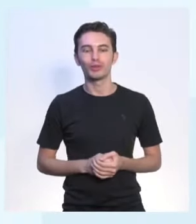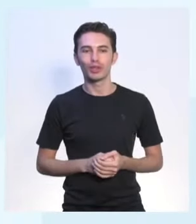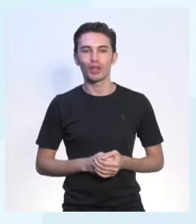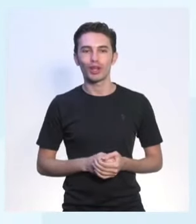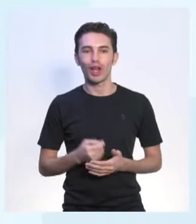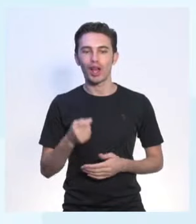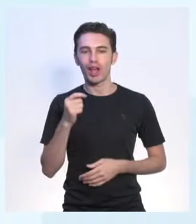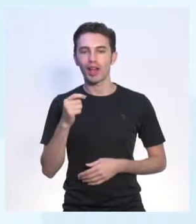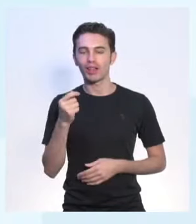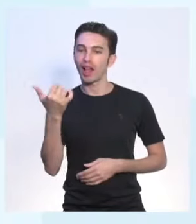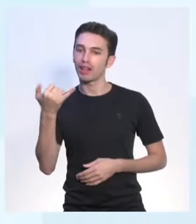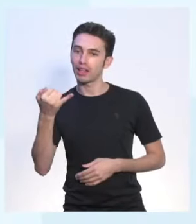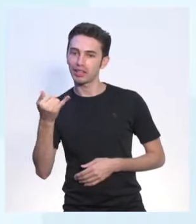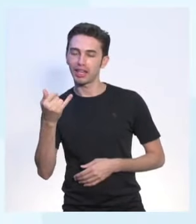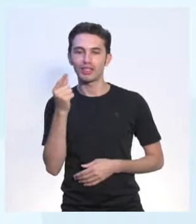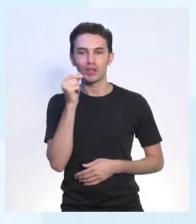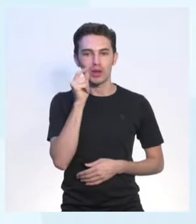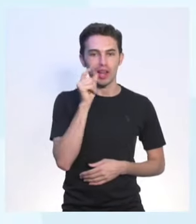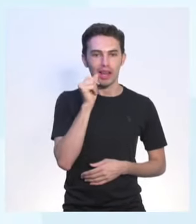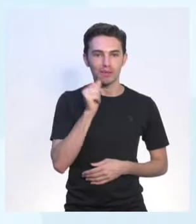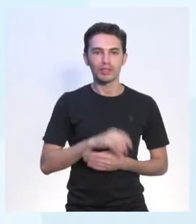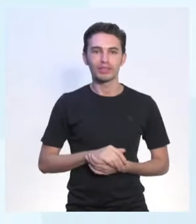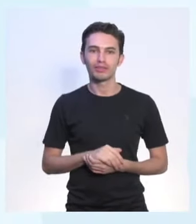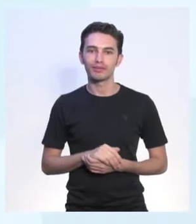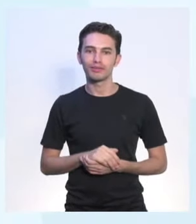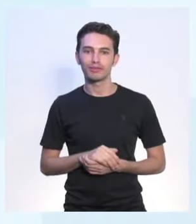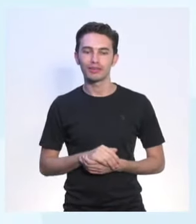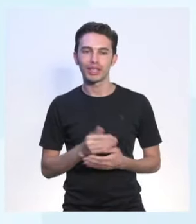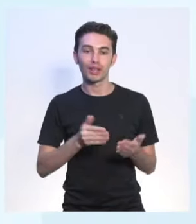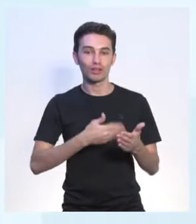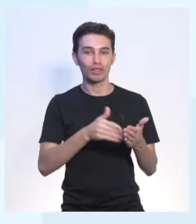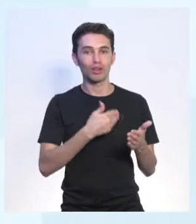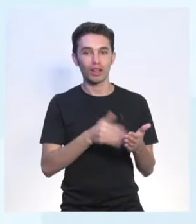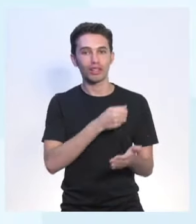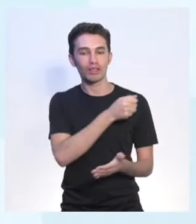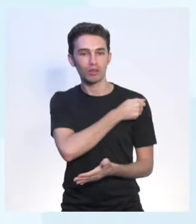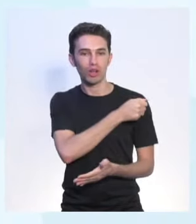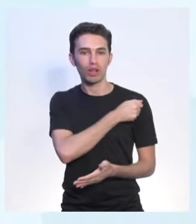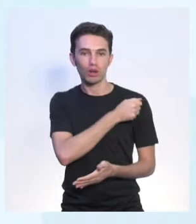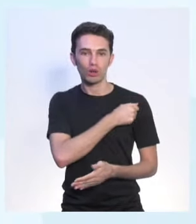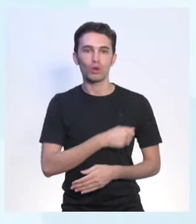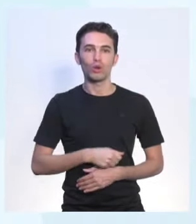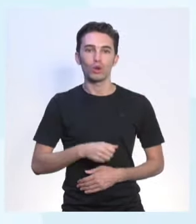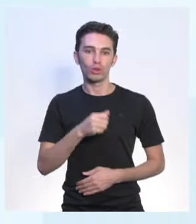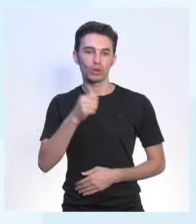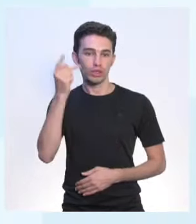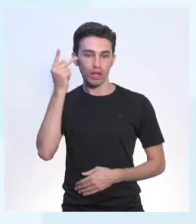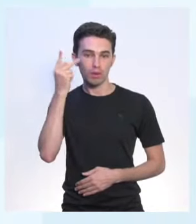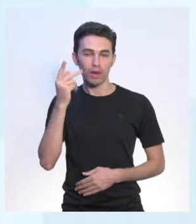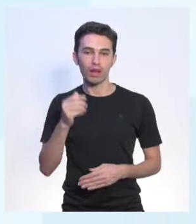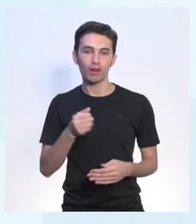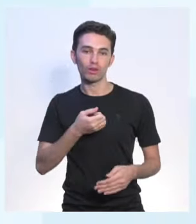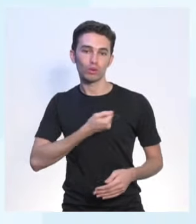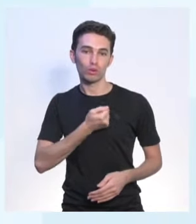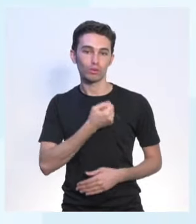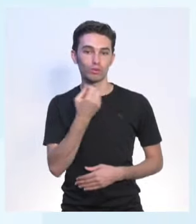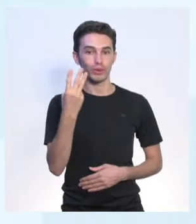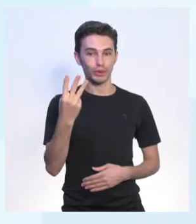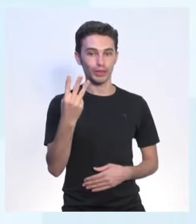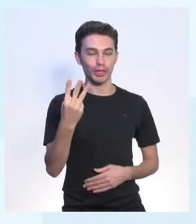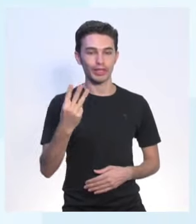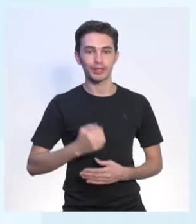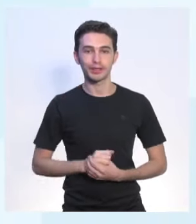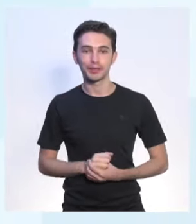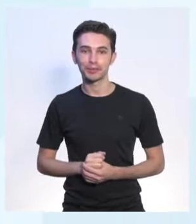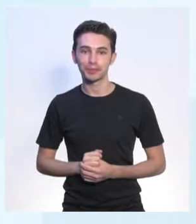or a pencil. Uma caneta e um lápis. And your booklet. E seu caderno do aluno São Paulo Faz Escola, volume 3. Ok. O caderno do aluno a gente vai